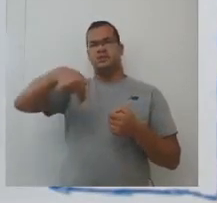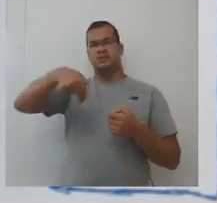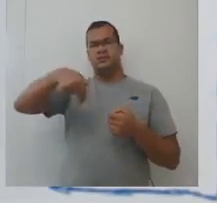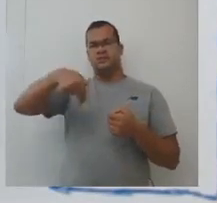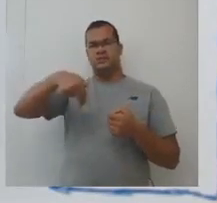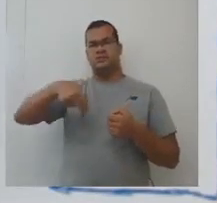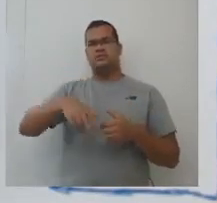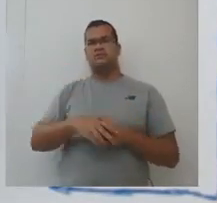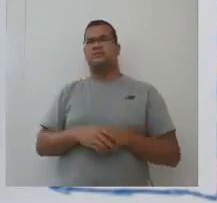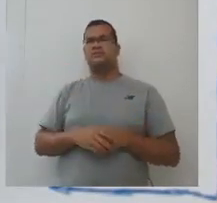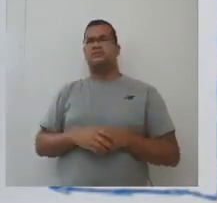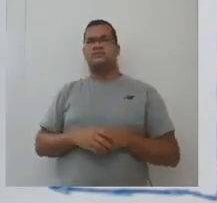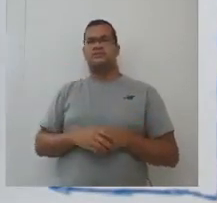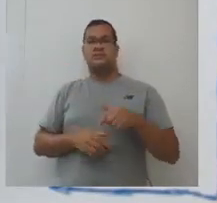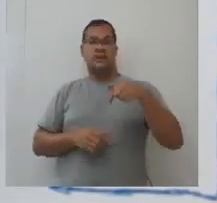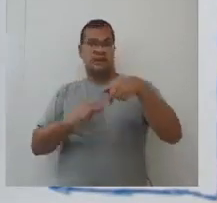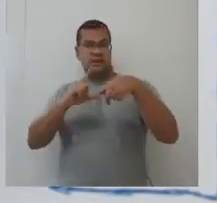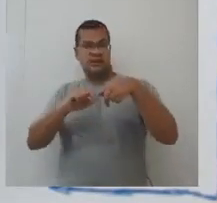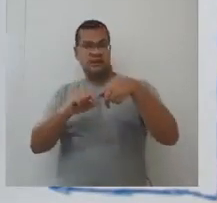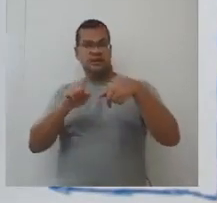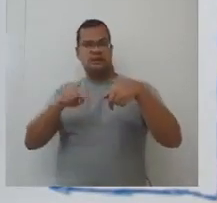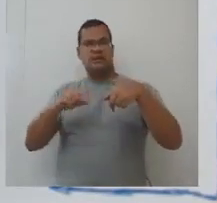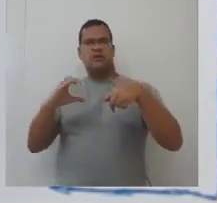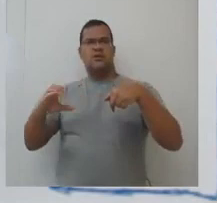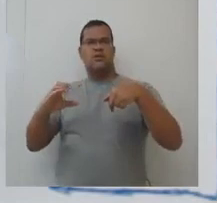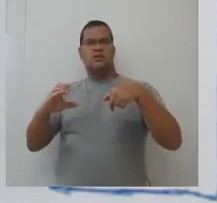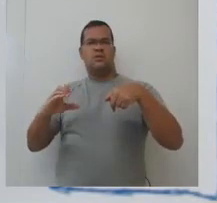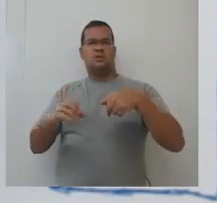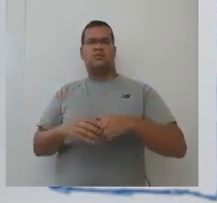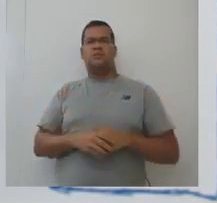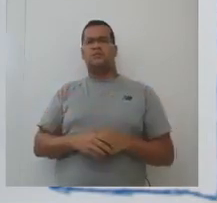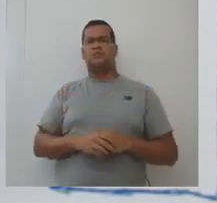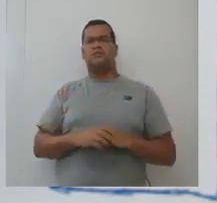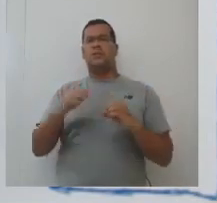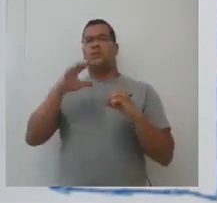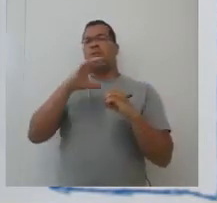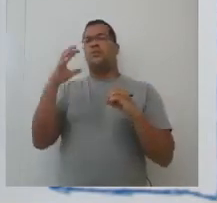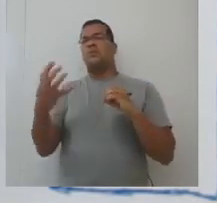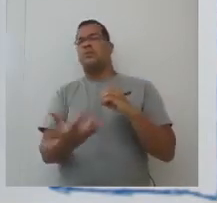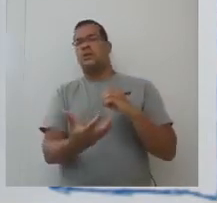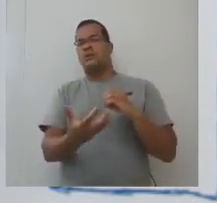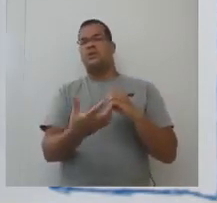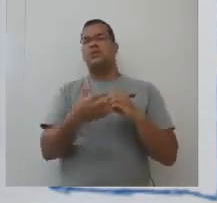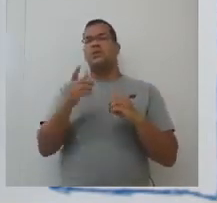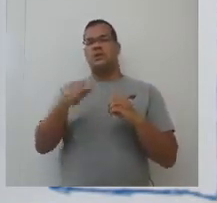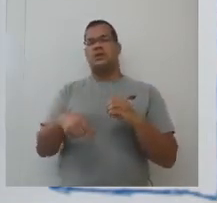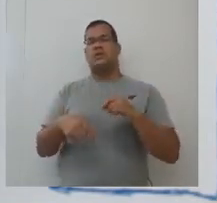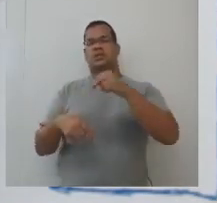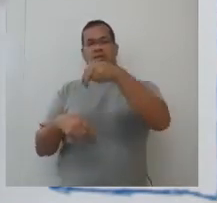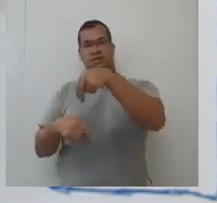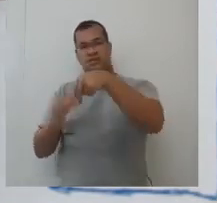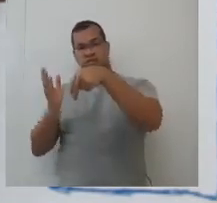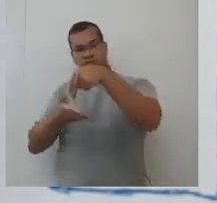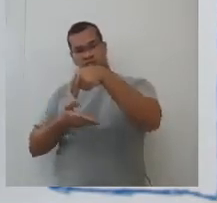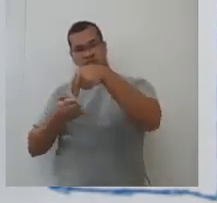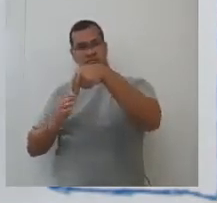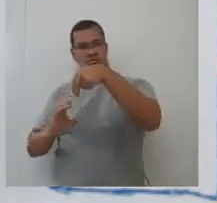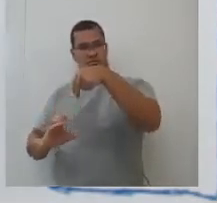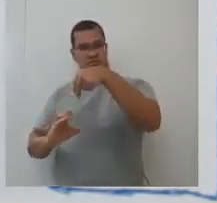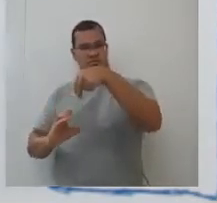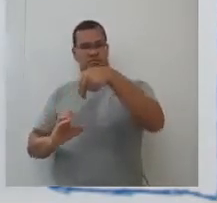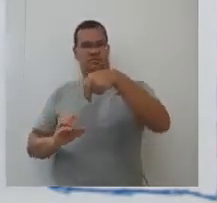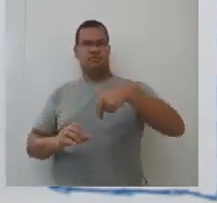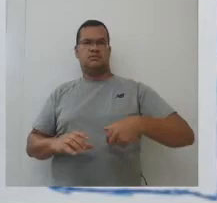Carga é expressa em Coulomb. E o campo é expresso em Newton por